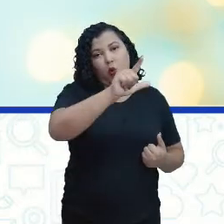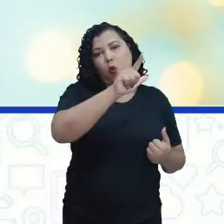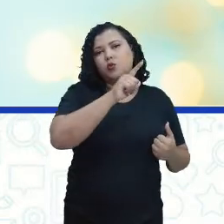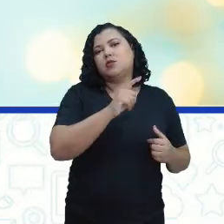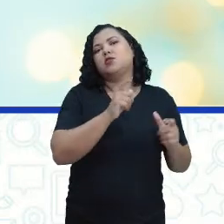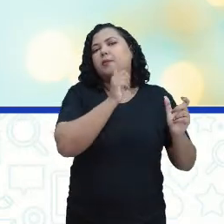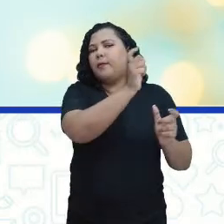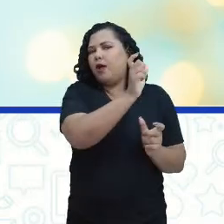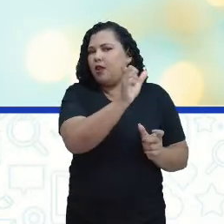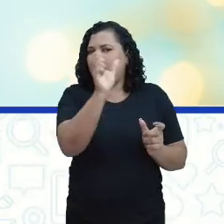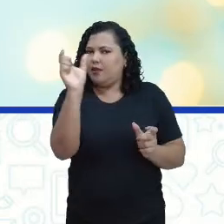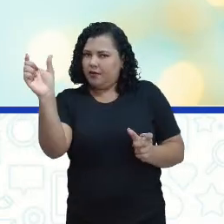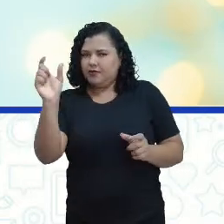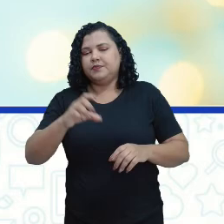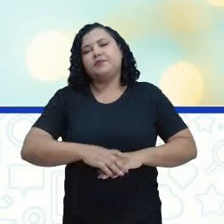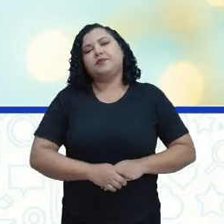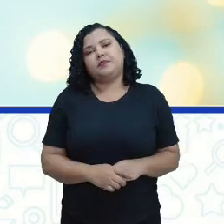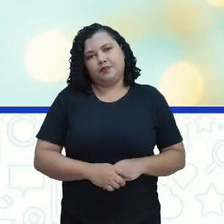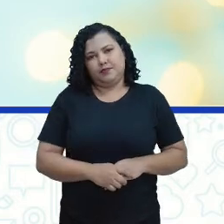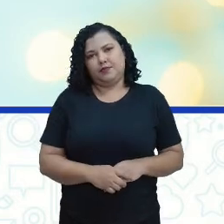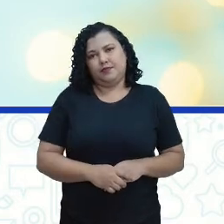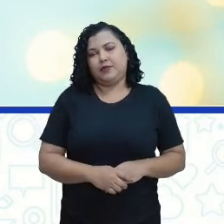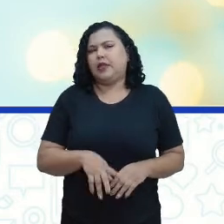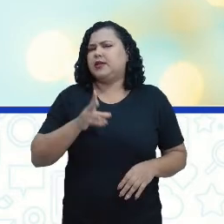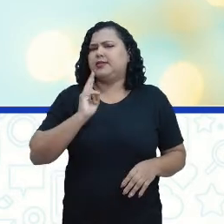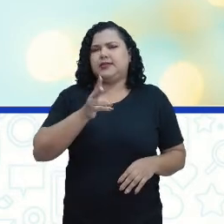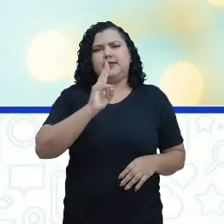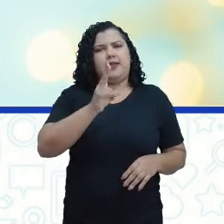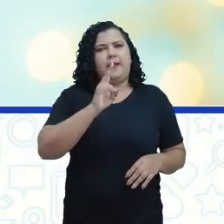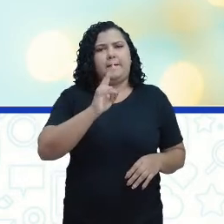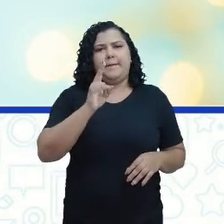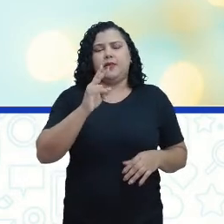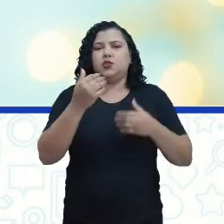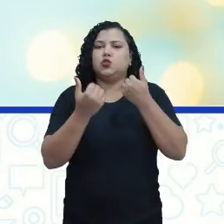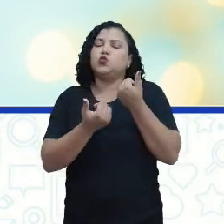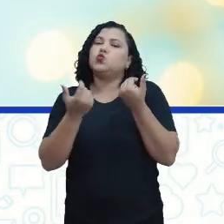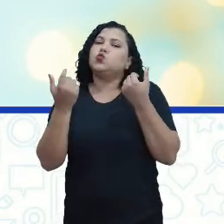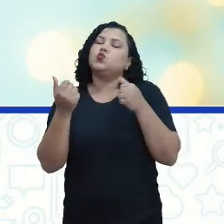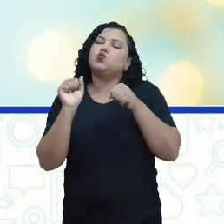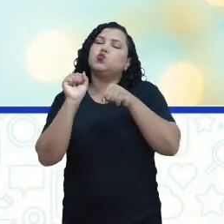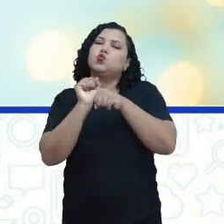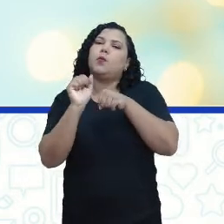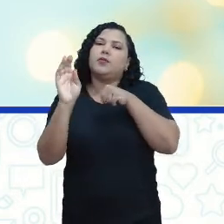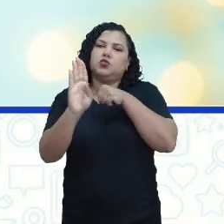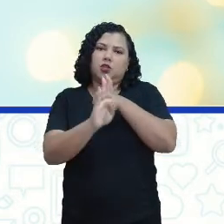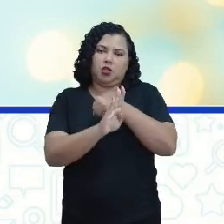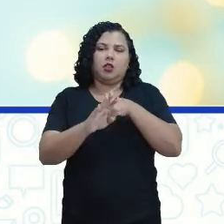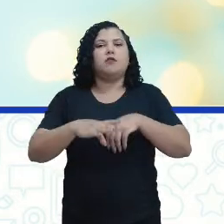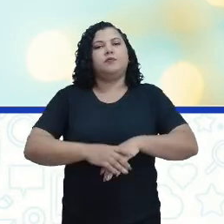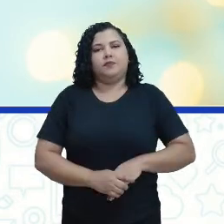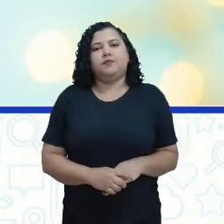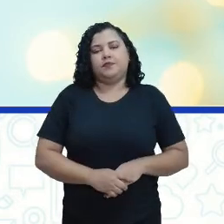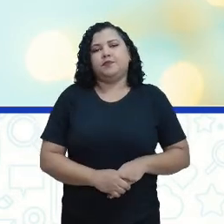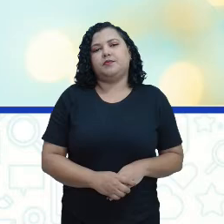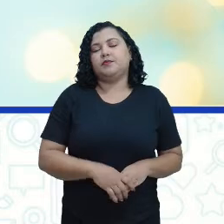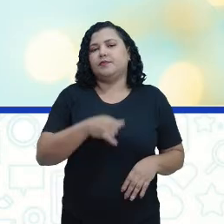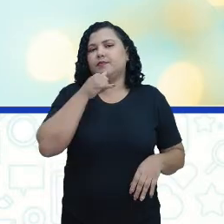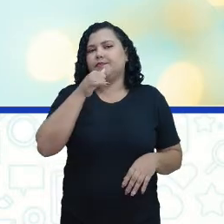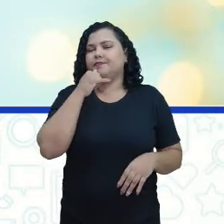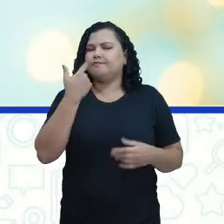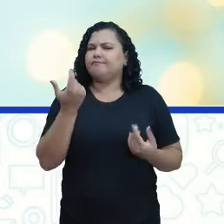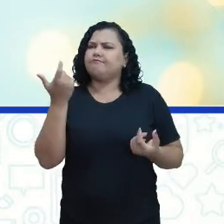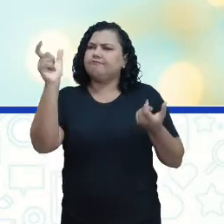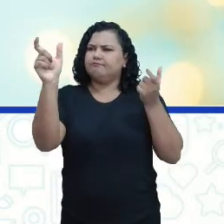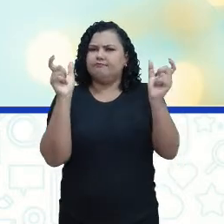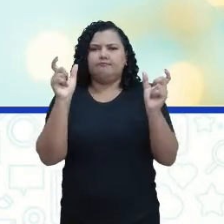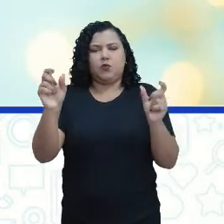acompanham outras palavras, quase sempre o quê? Substantivos. Então, os pronomes vão ser essas palavras